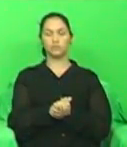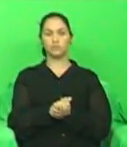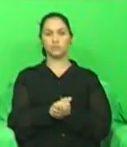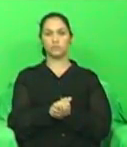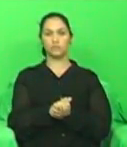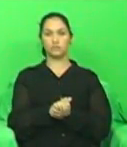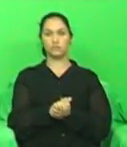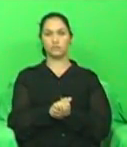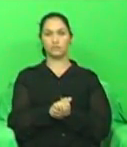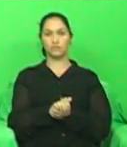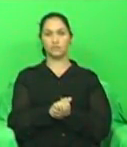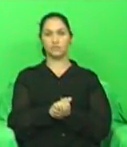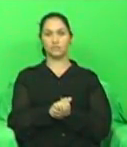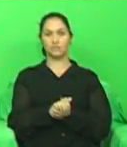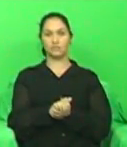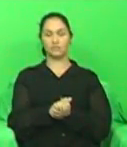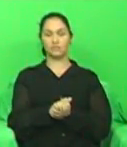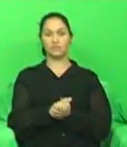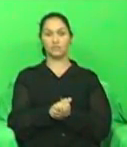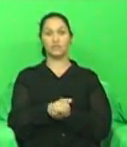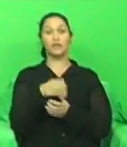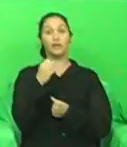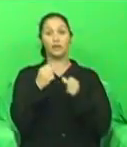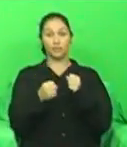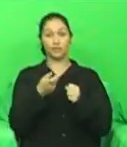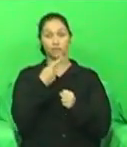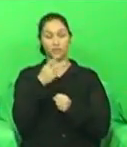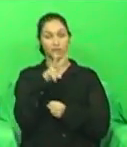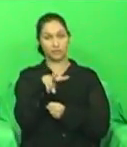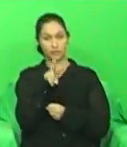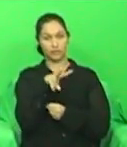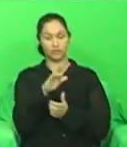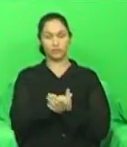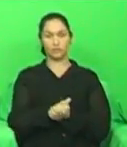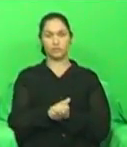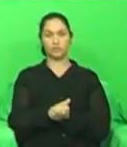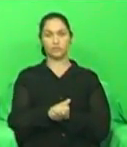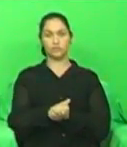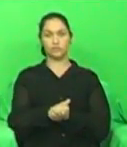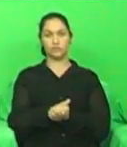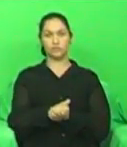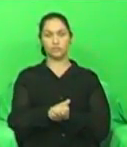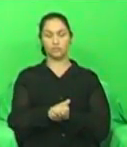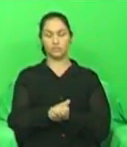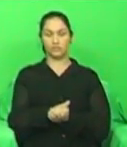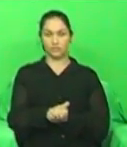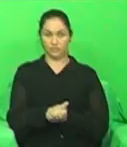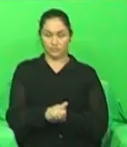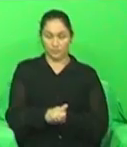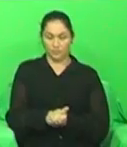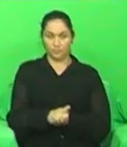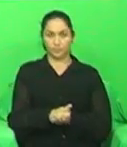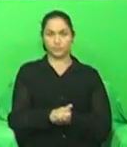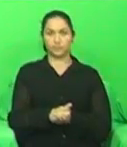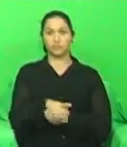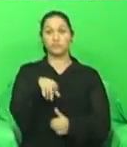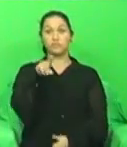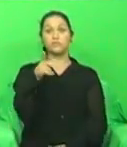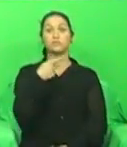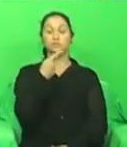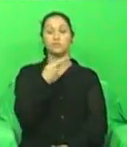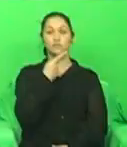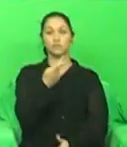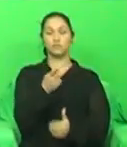partilhada a partir da escuta da palavra seria parabéns a página é você quem colocou